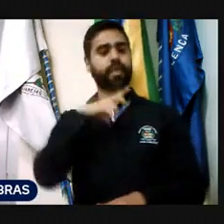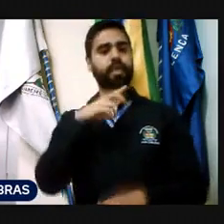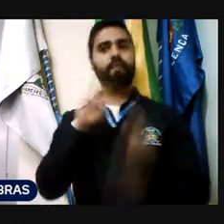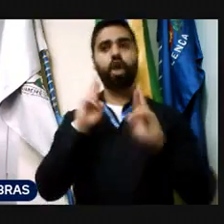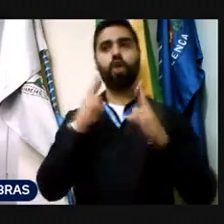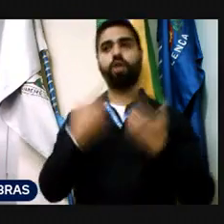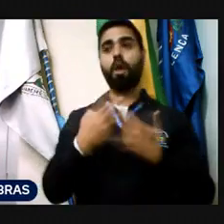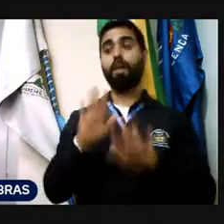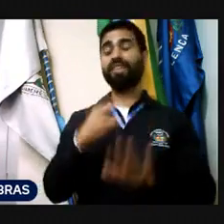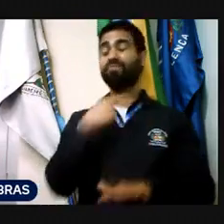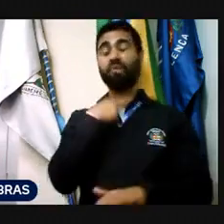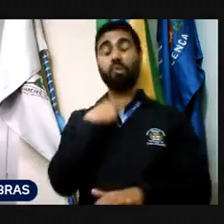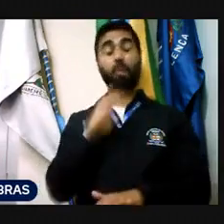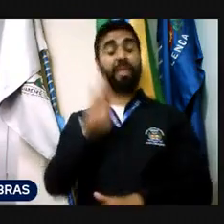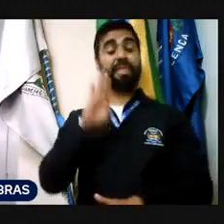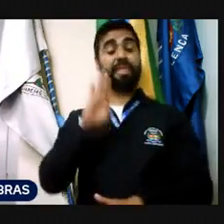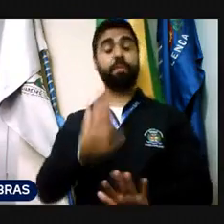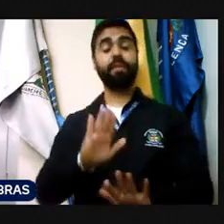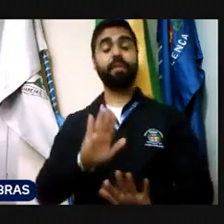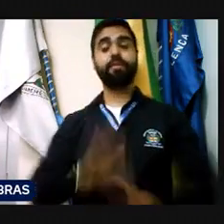também. Então,